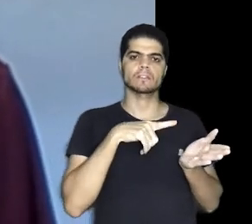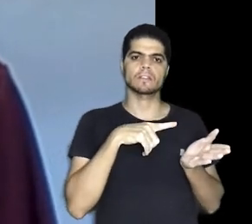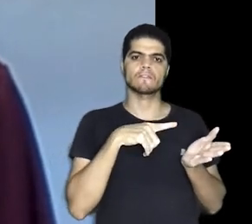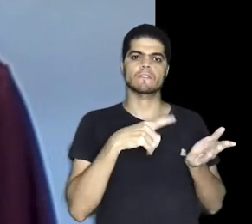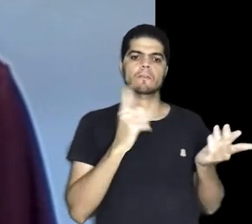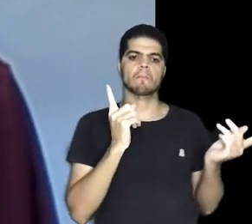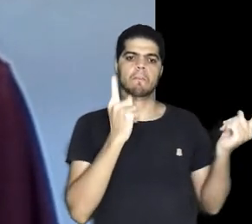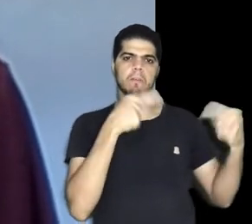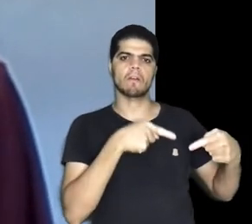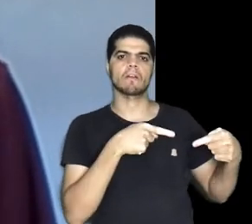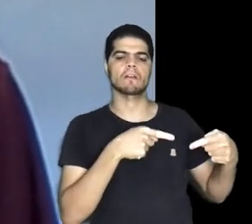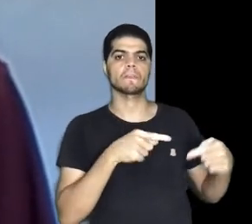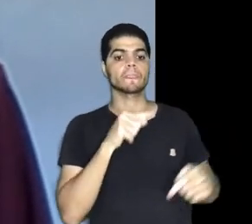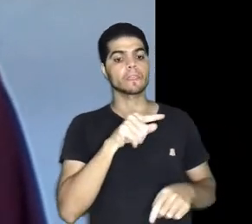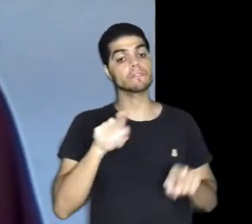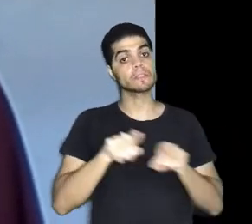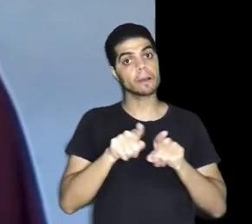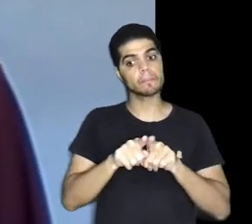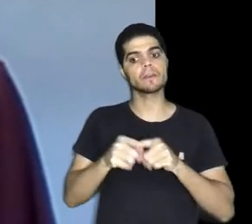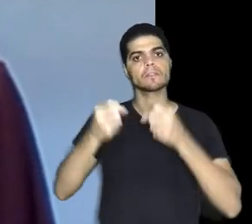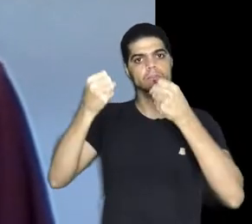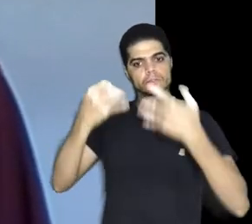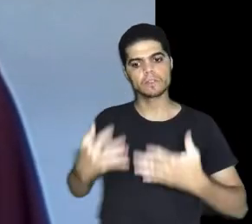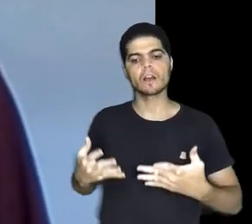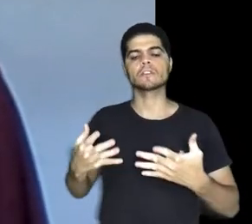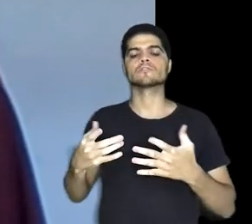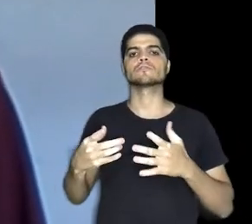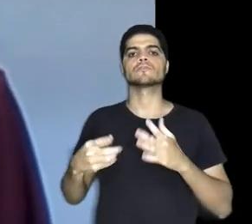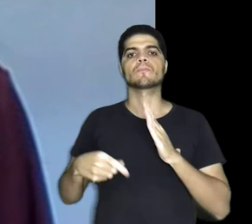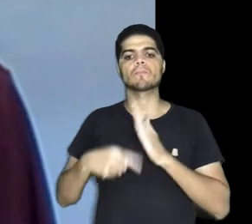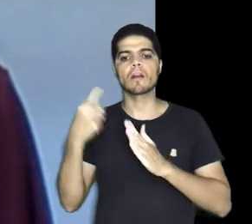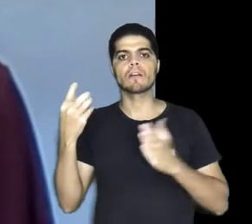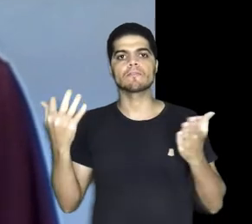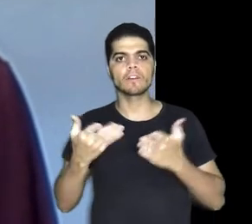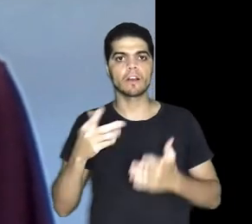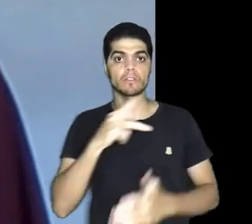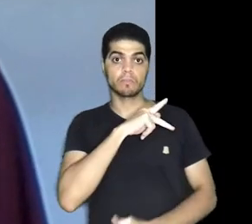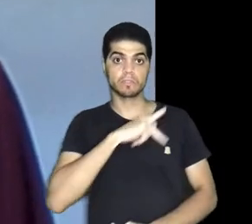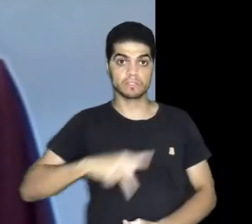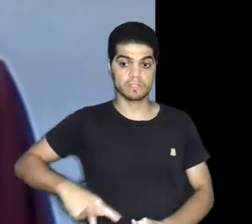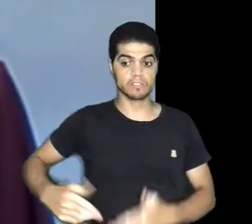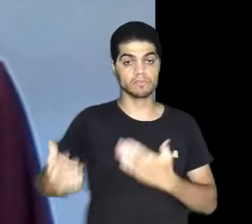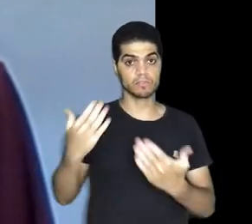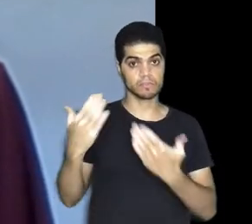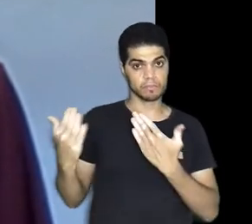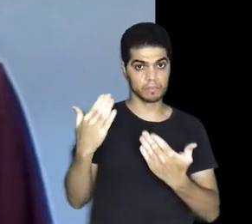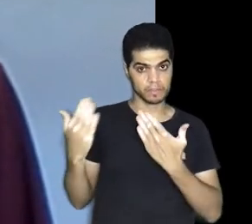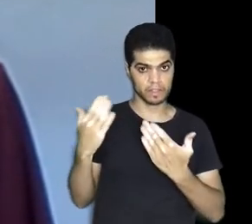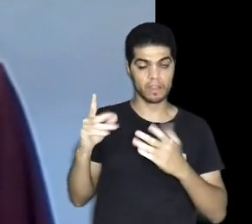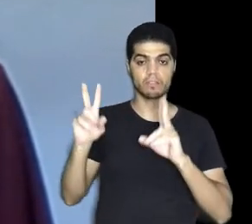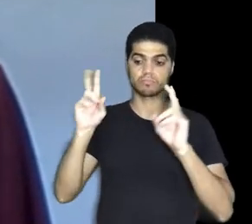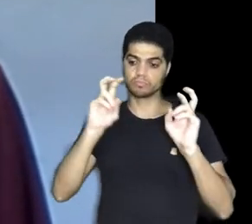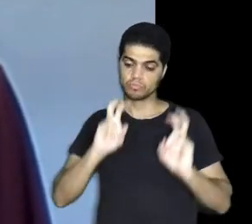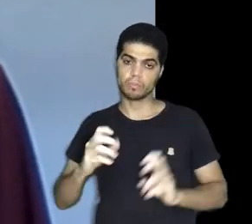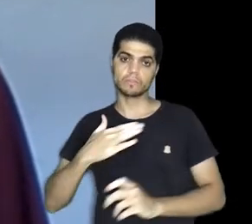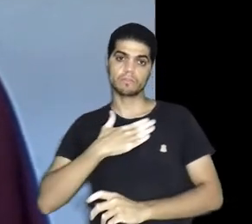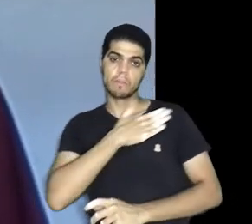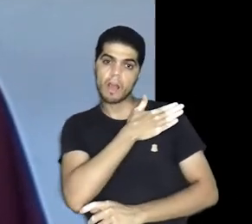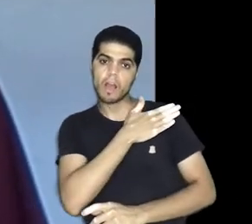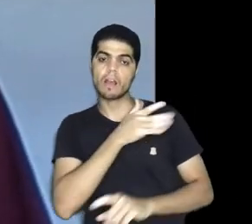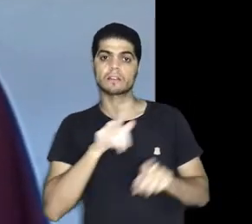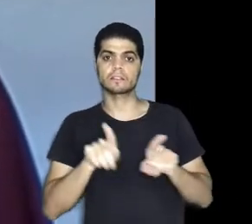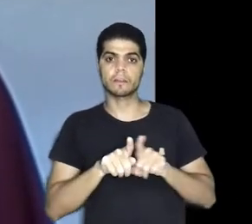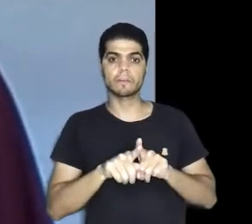o presente, poderá se discutir também a forma como o presidente atual do Brasil tem abordado a história da ditadura militar